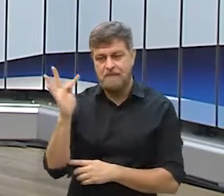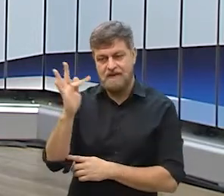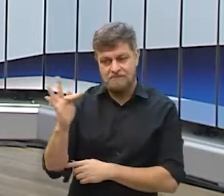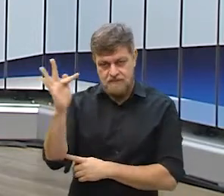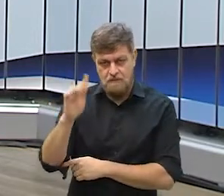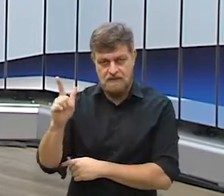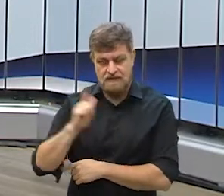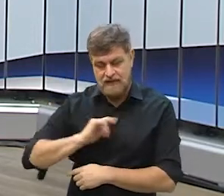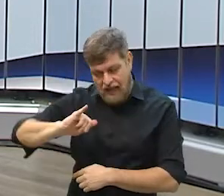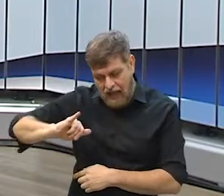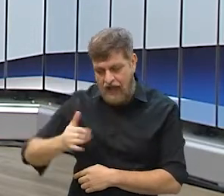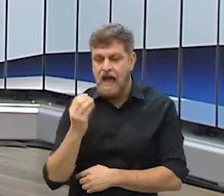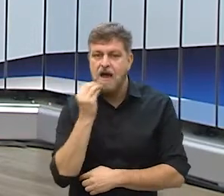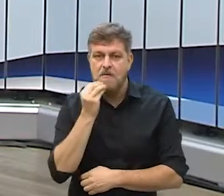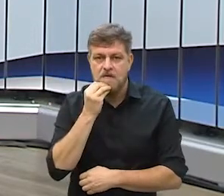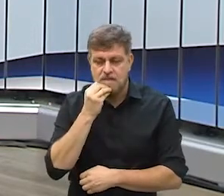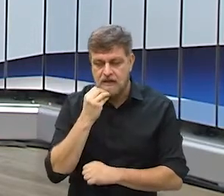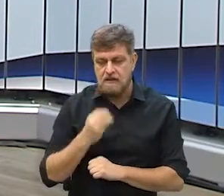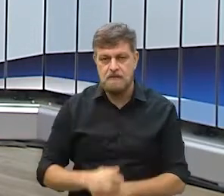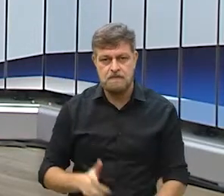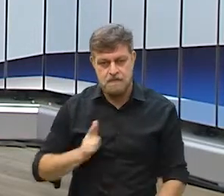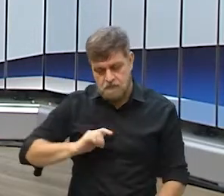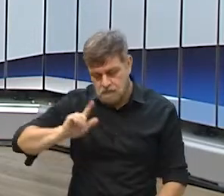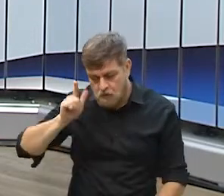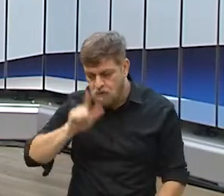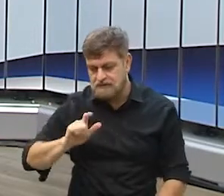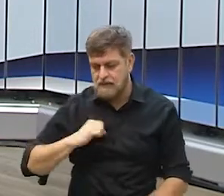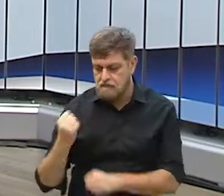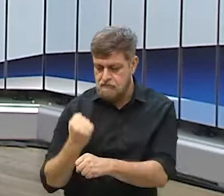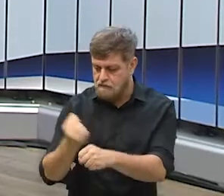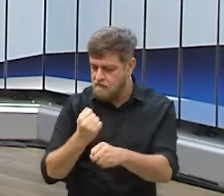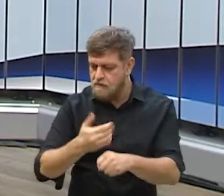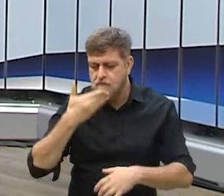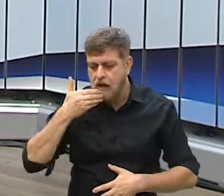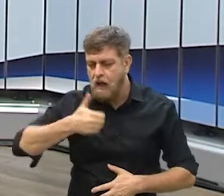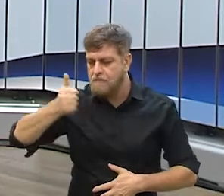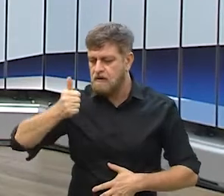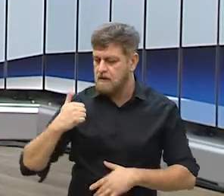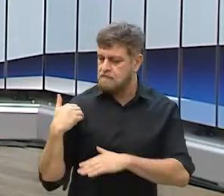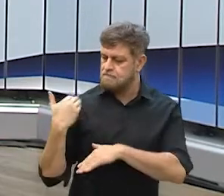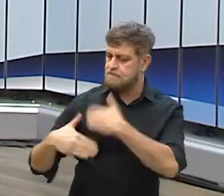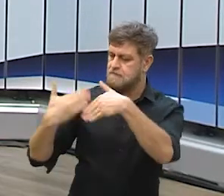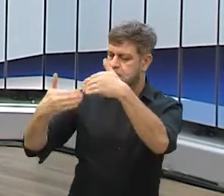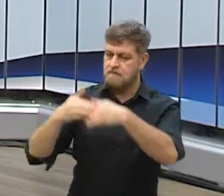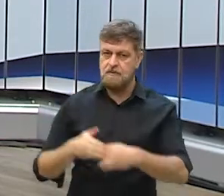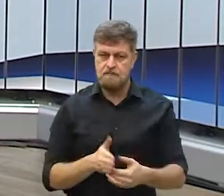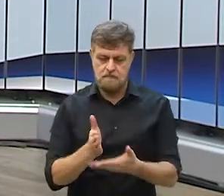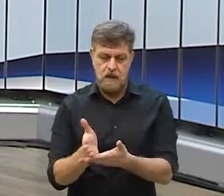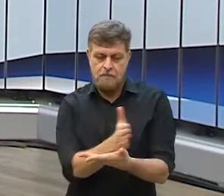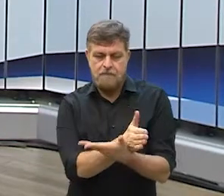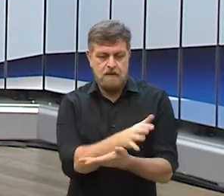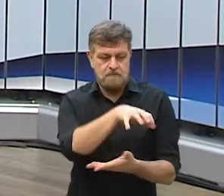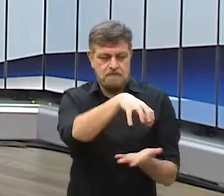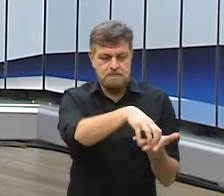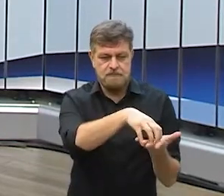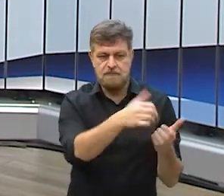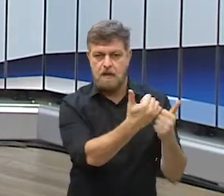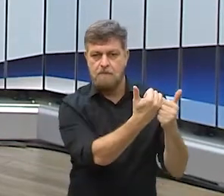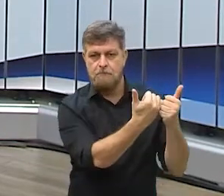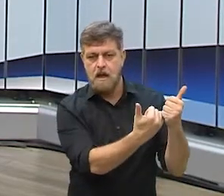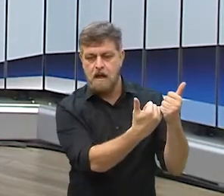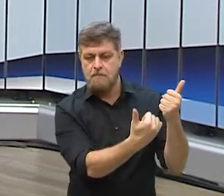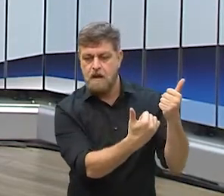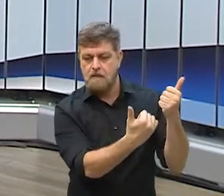universidade, se aproveita do crescimento, de obras, de melhorias, e uma outra parte começa a olhar cada vez